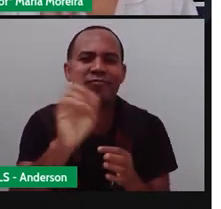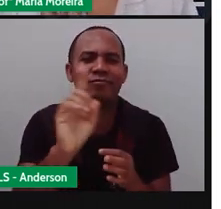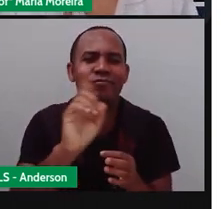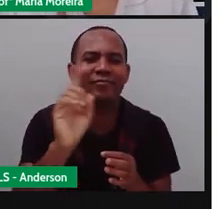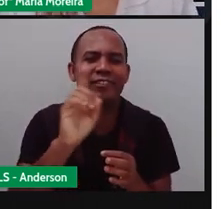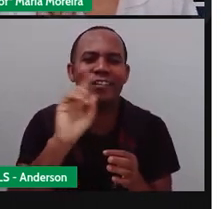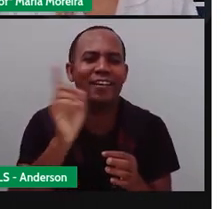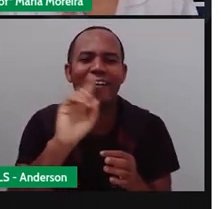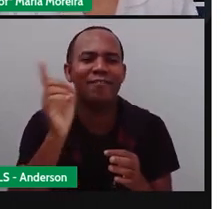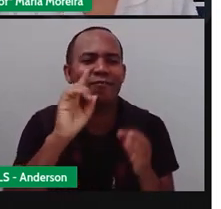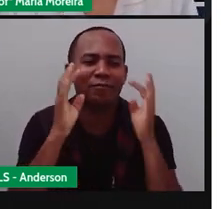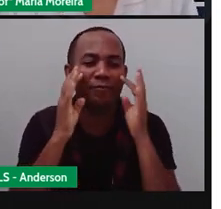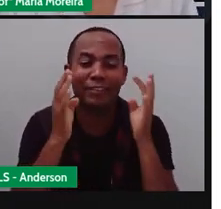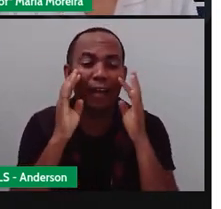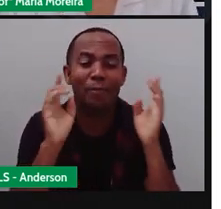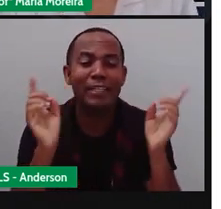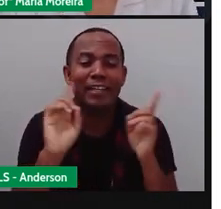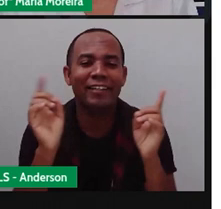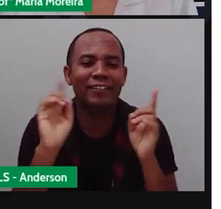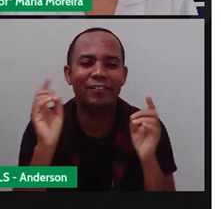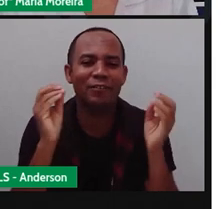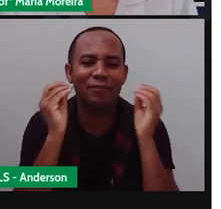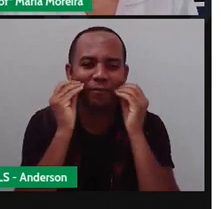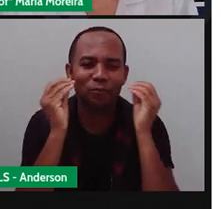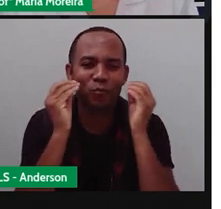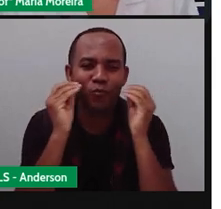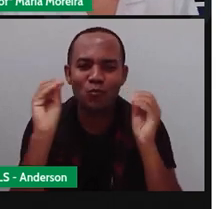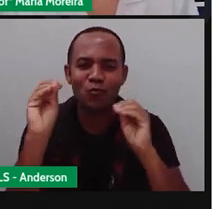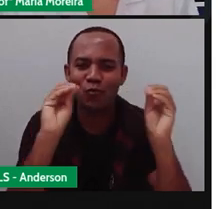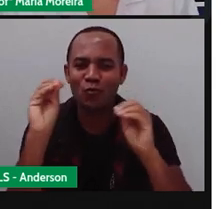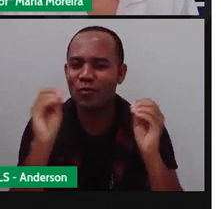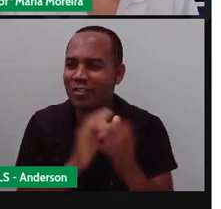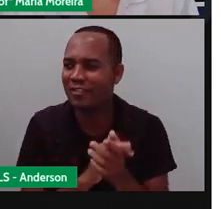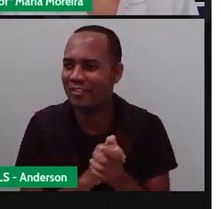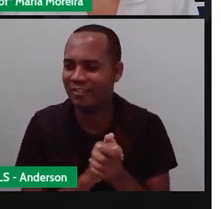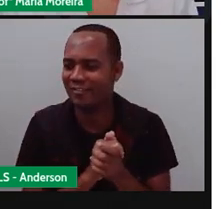a atenção orientando o que é certo o que é errado Não é para Vânia